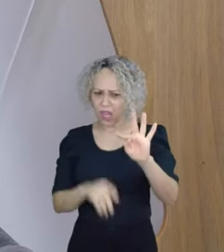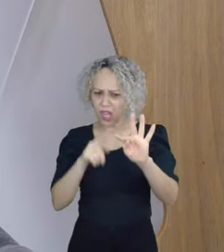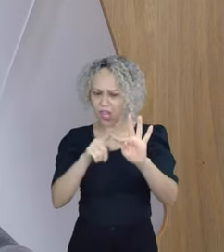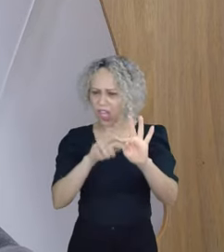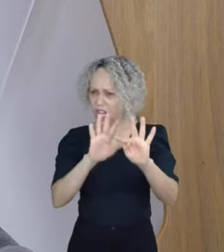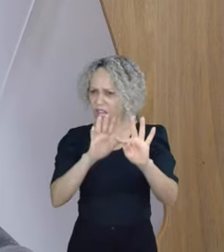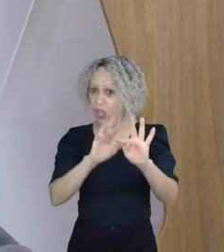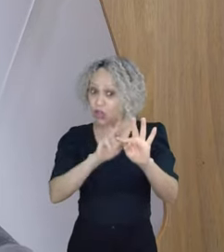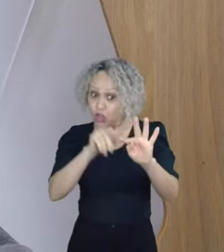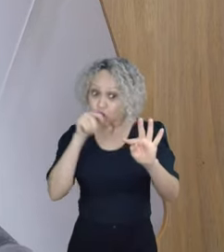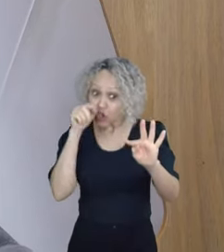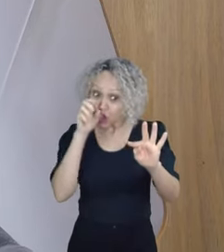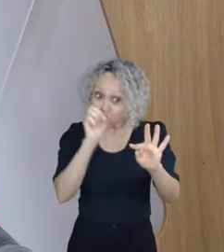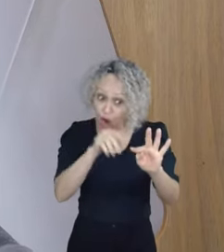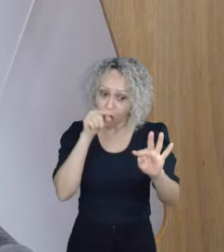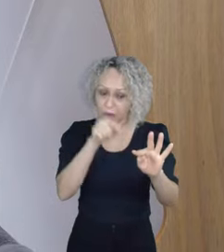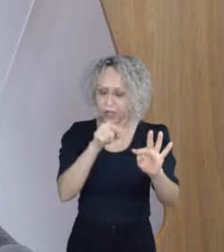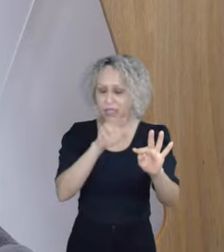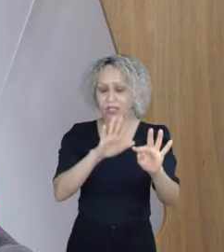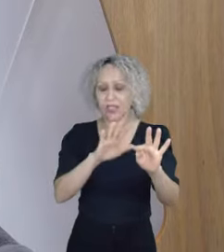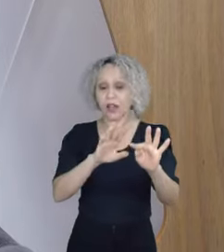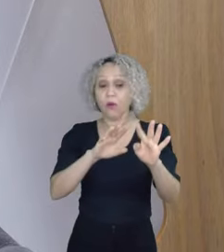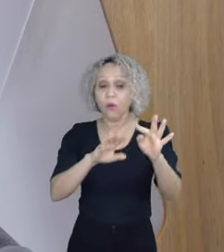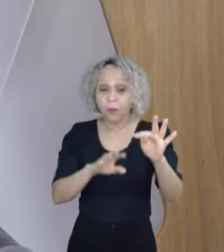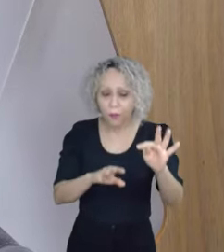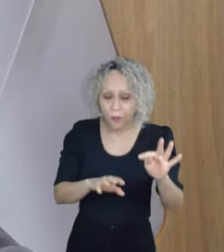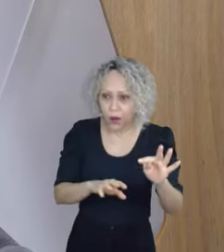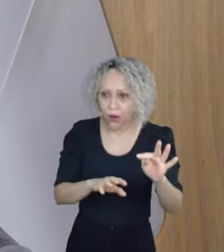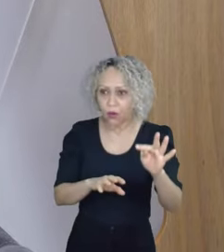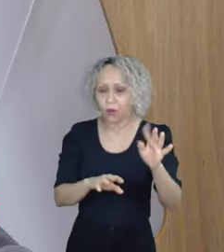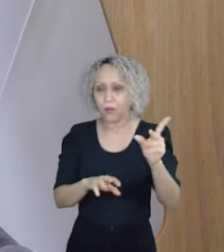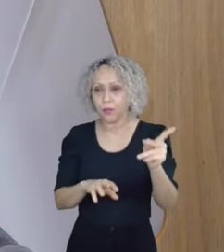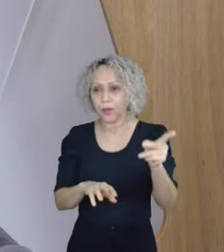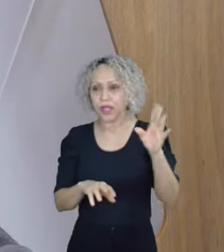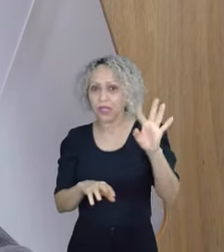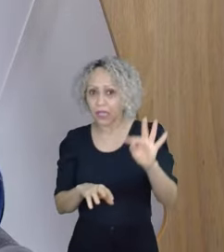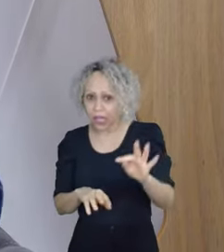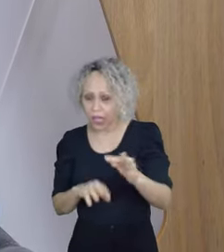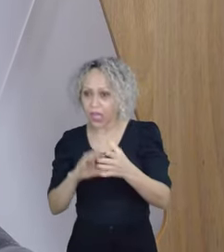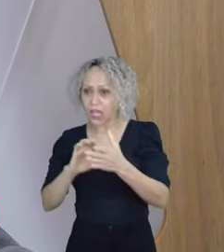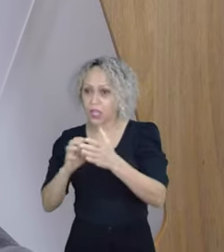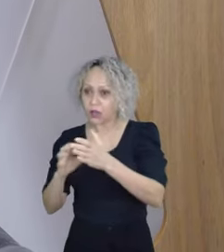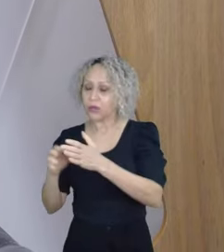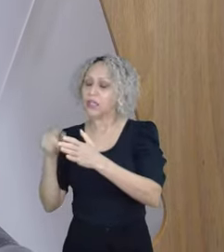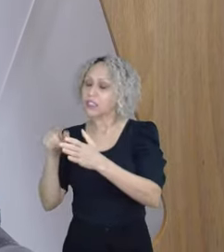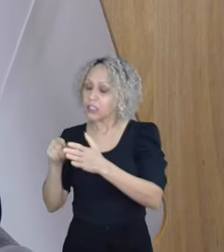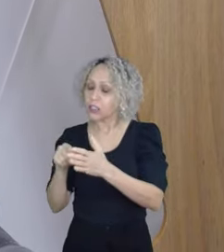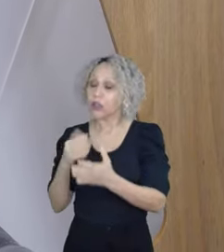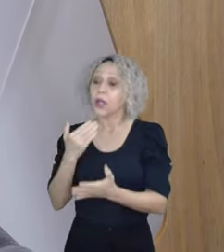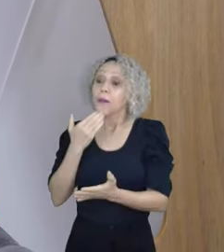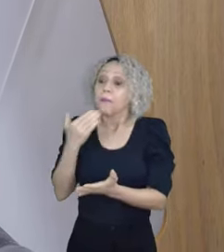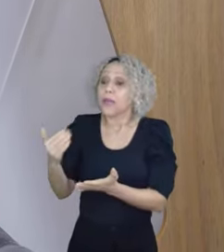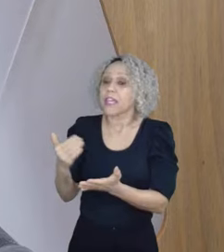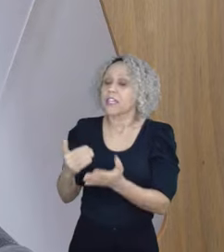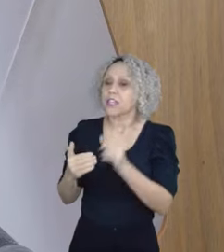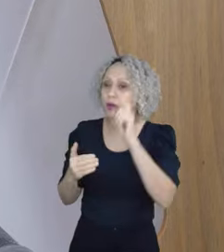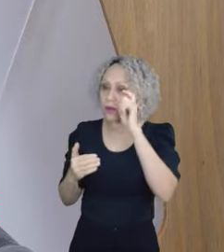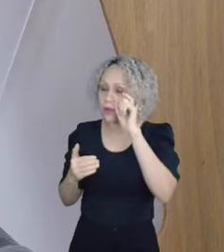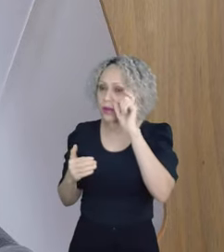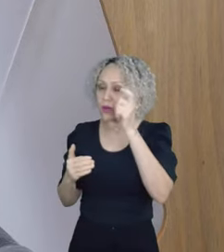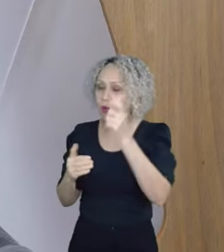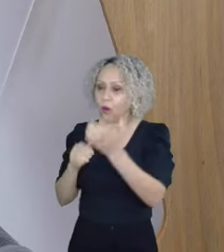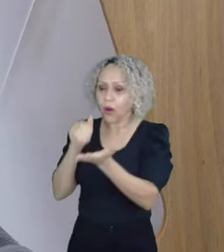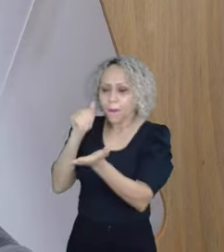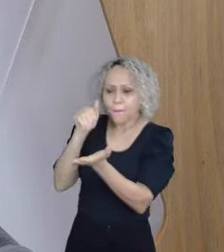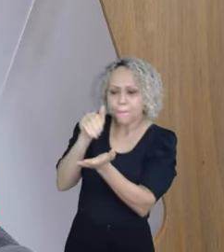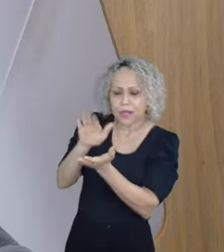porque de fato ele gastou milhões, ele abusou do poder econômico, ele desequilibrou a disputa, fez campanha antecipada, fora de época.